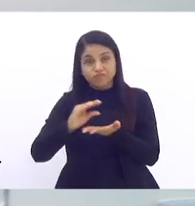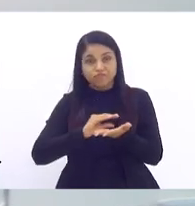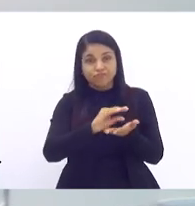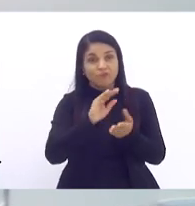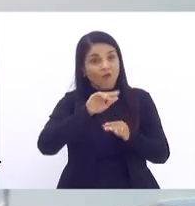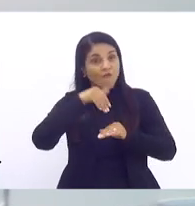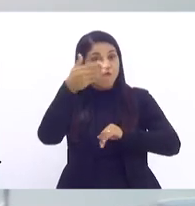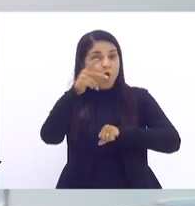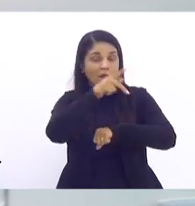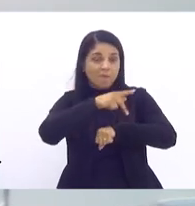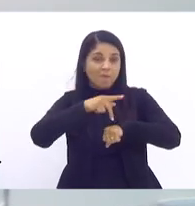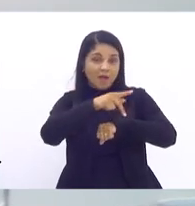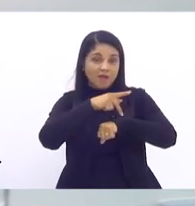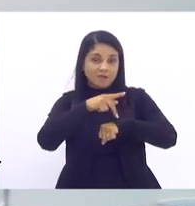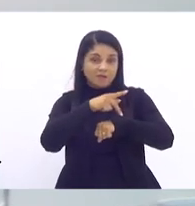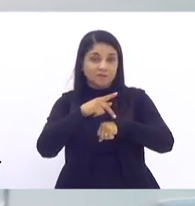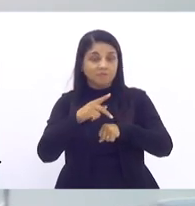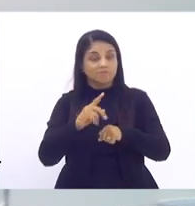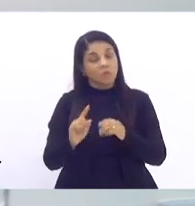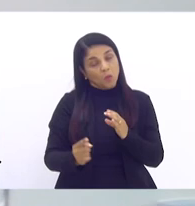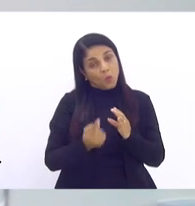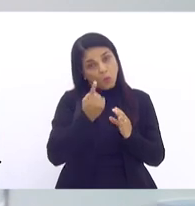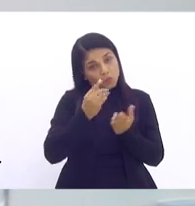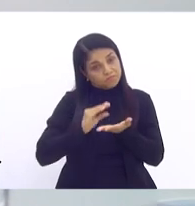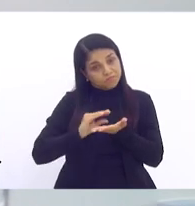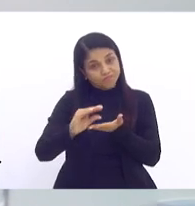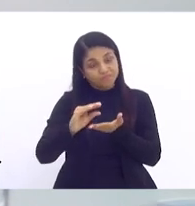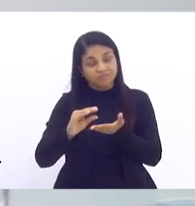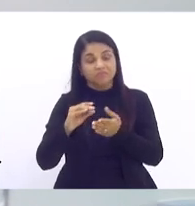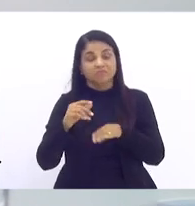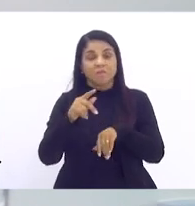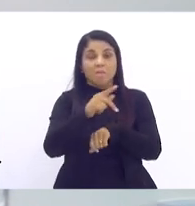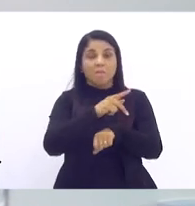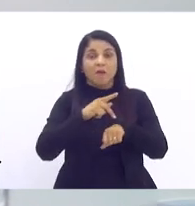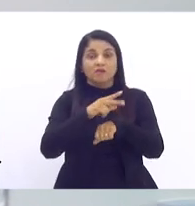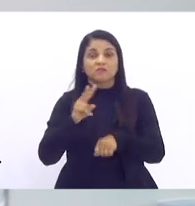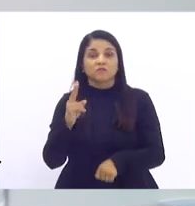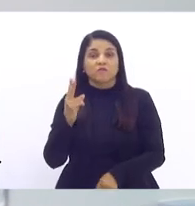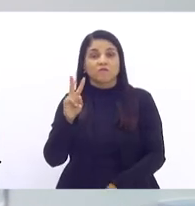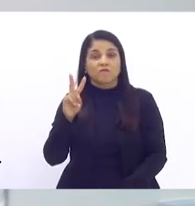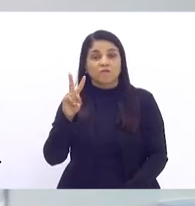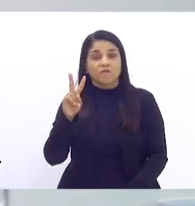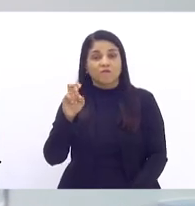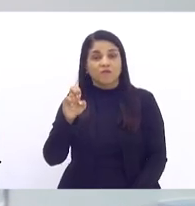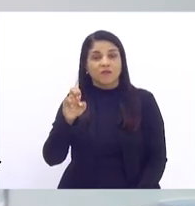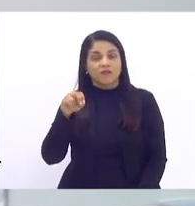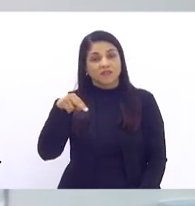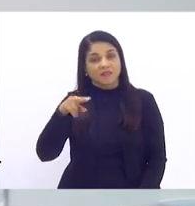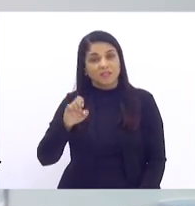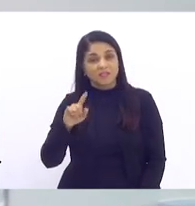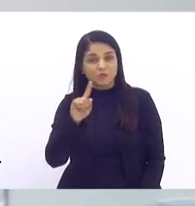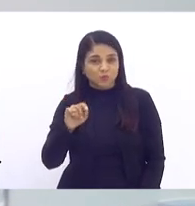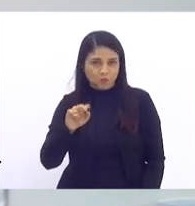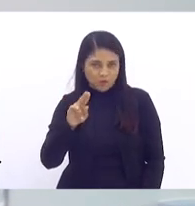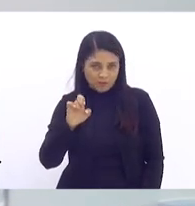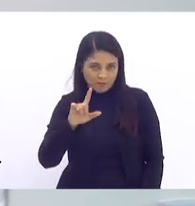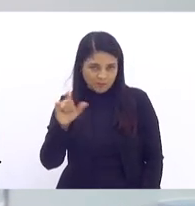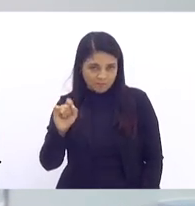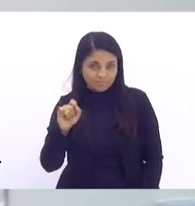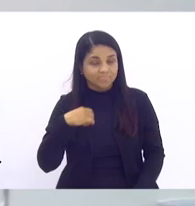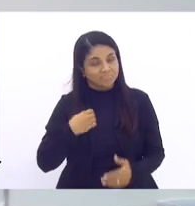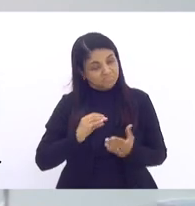para fazer o metrô de Caracas na Venezuela Mas a nossa região aqui não foi atendida então Deputado Danilo isso marca muito aqui